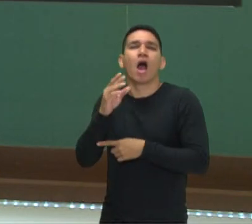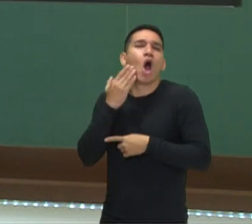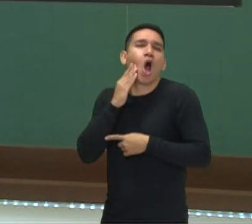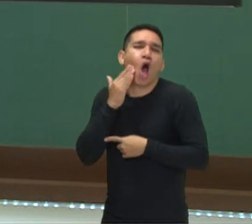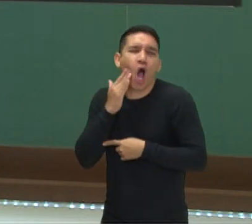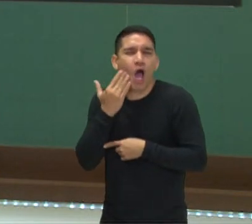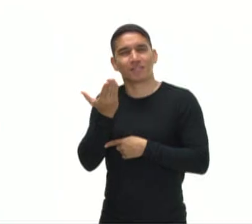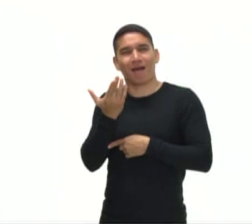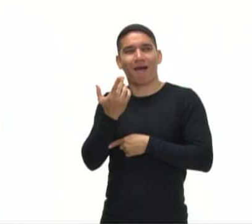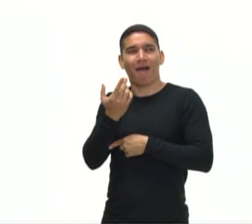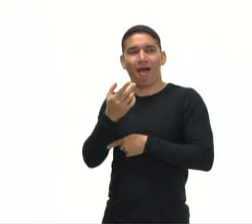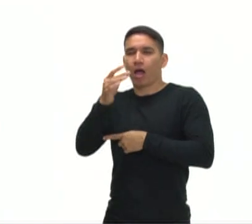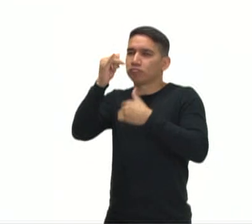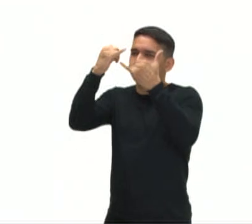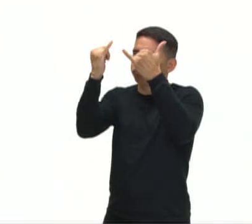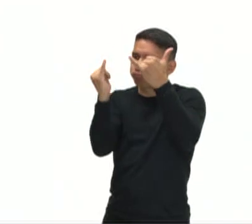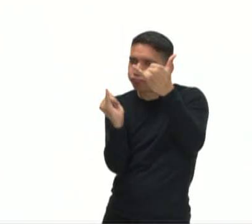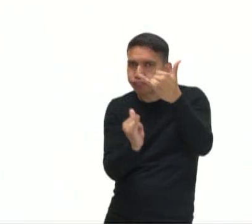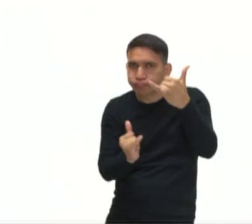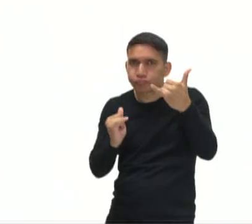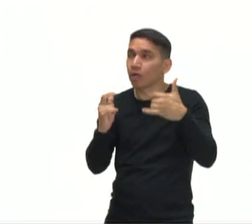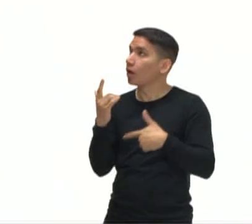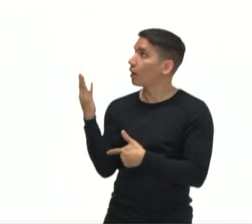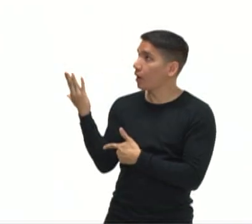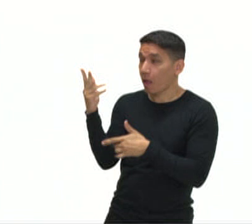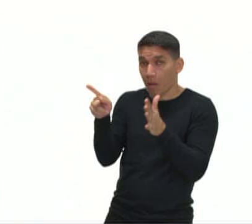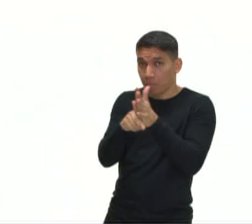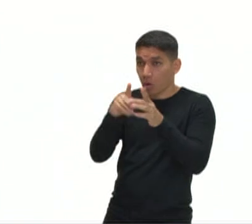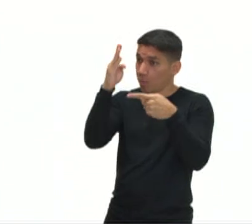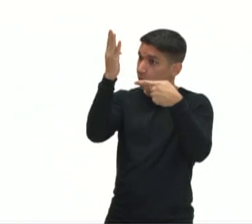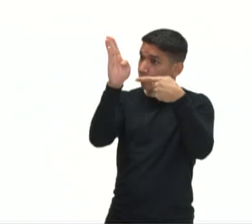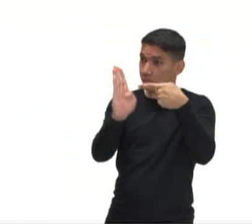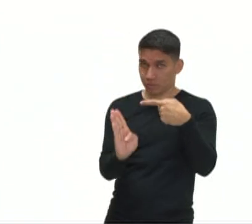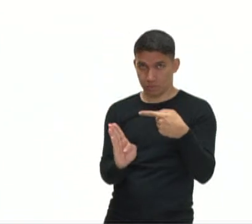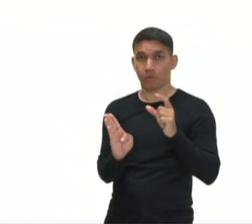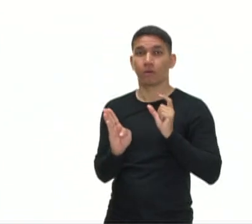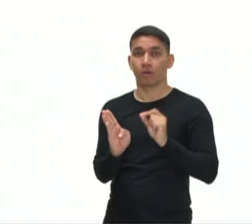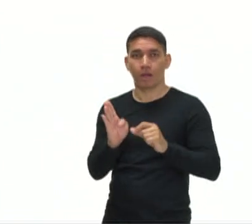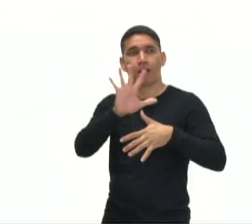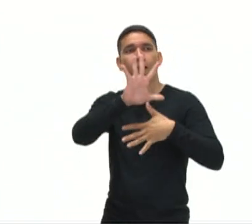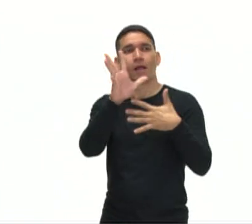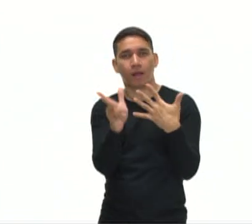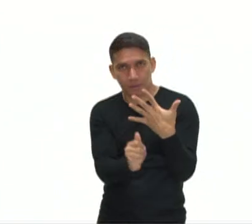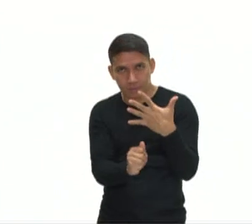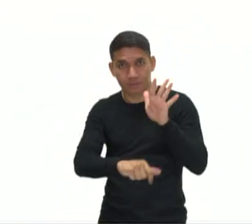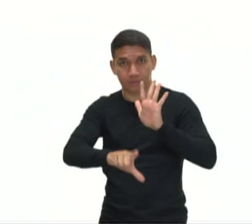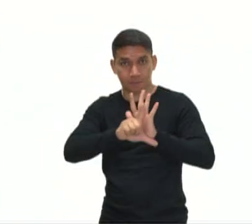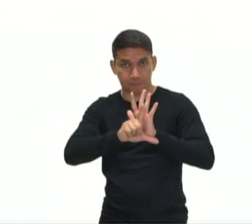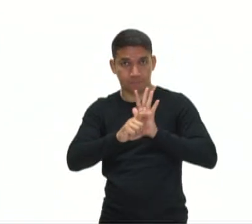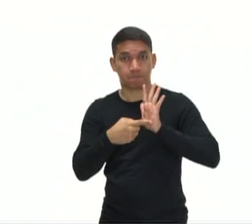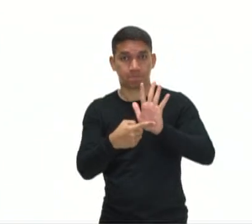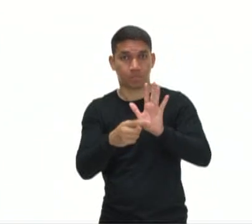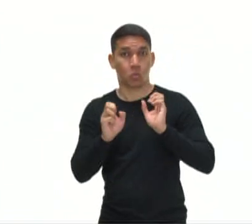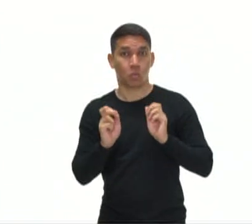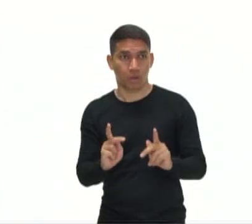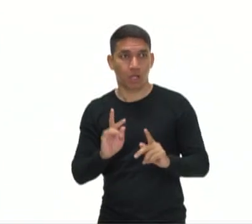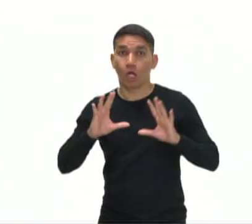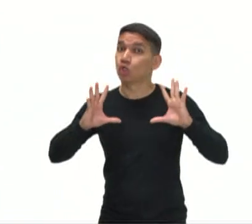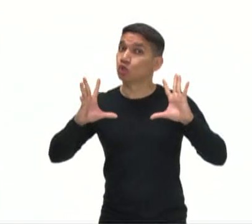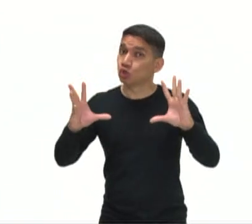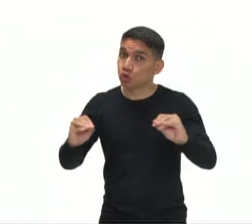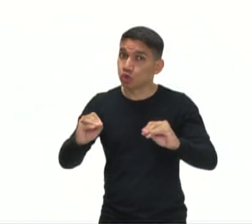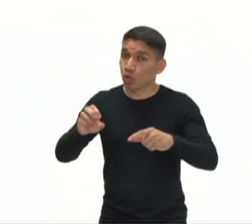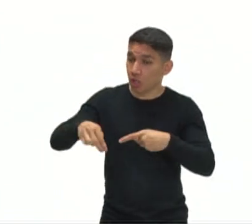aqui por fora, ó, é a área que compreende a Amazônia Legal, certo? Toda a